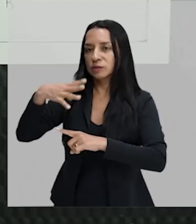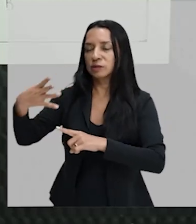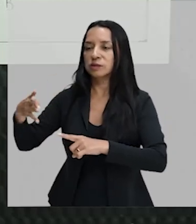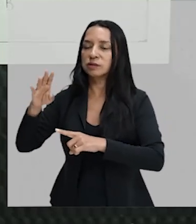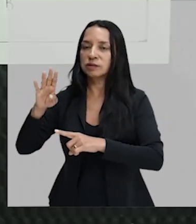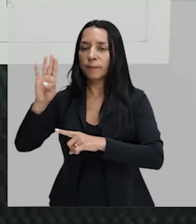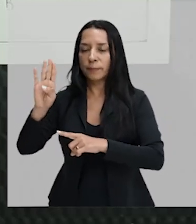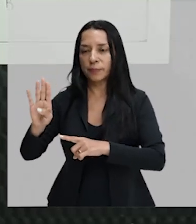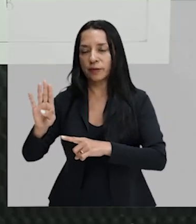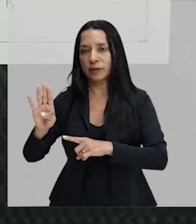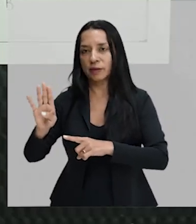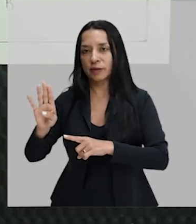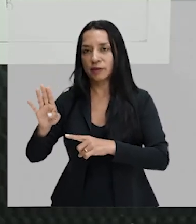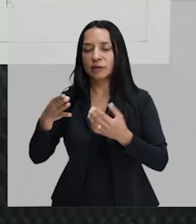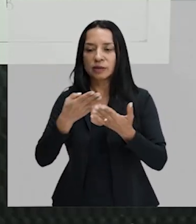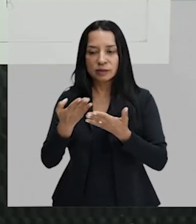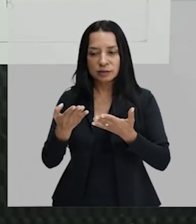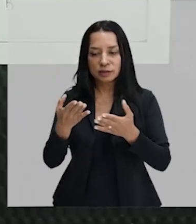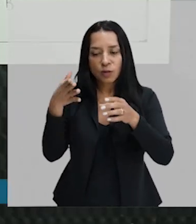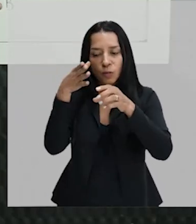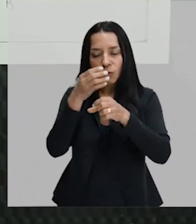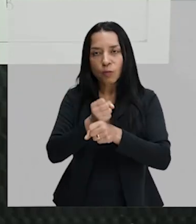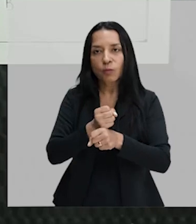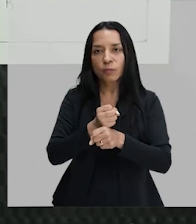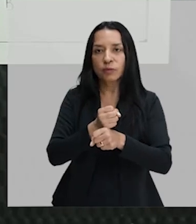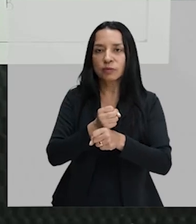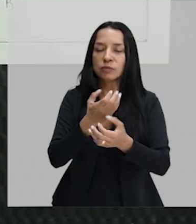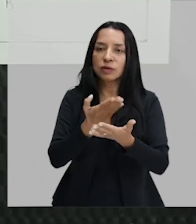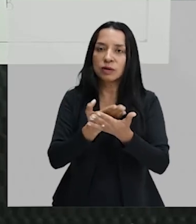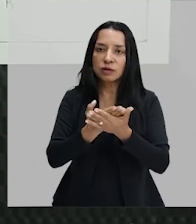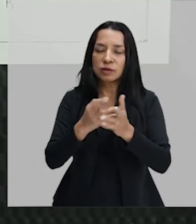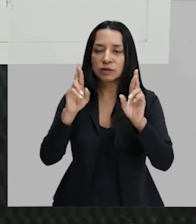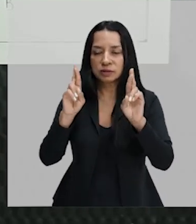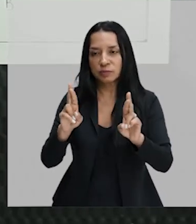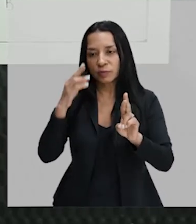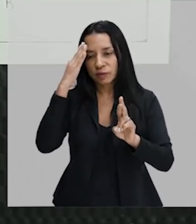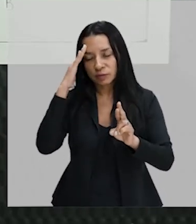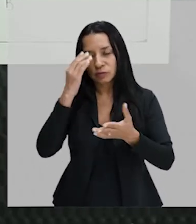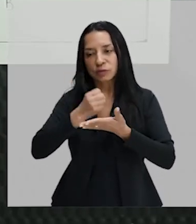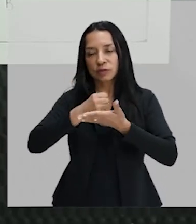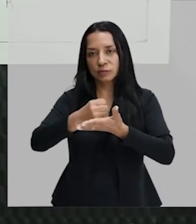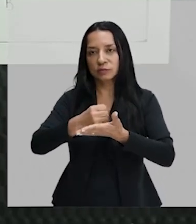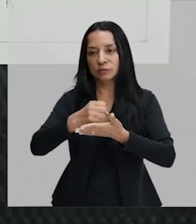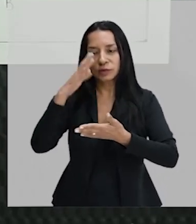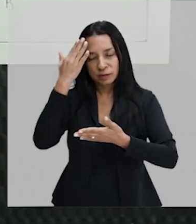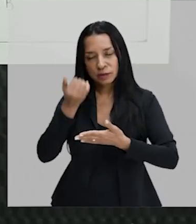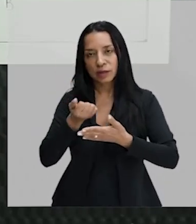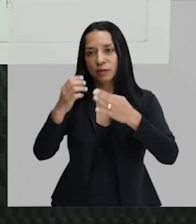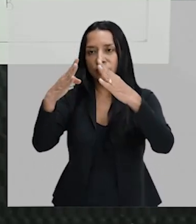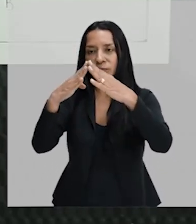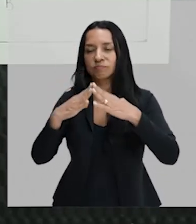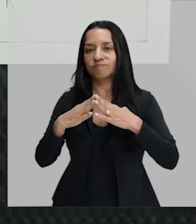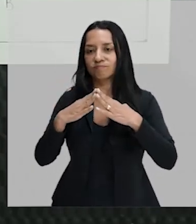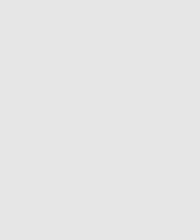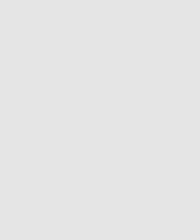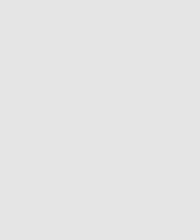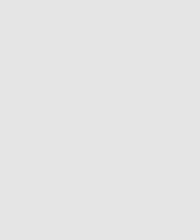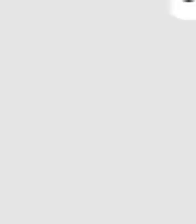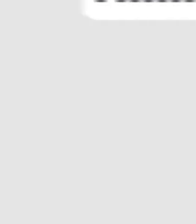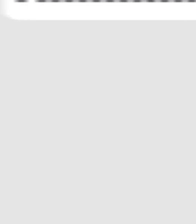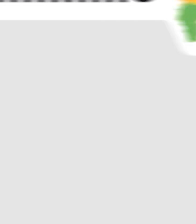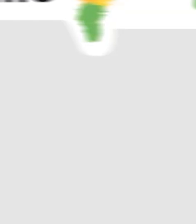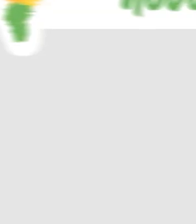escrever a transposta de A. Então, nessa transposta de A, essa primeira coluna vira a primeira linha. Então, você vai ficar o